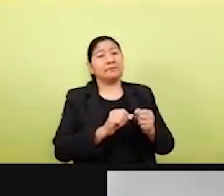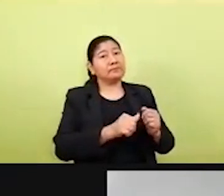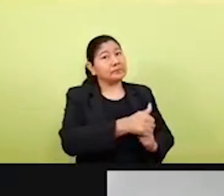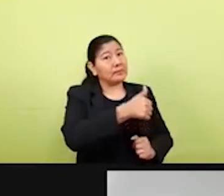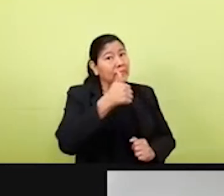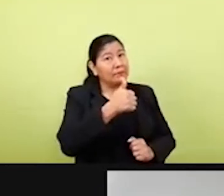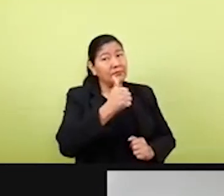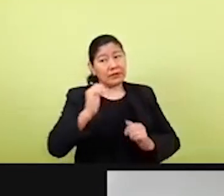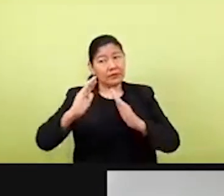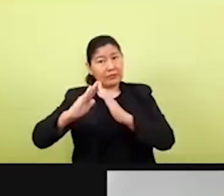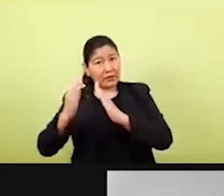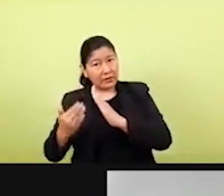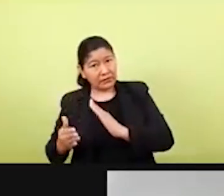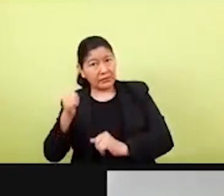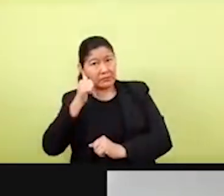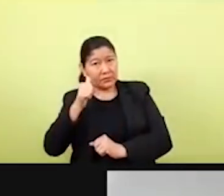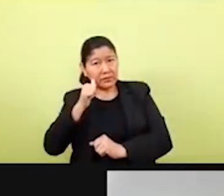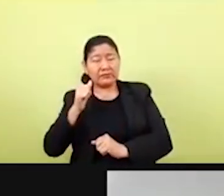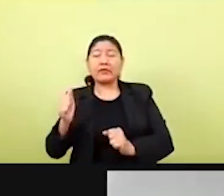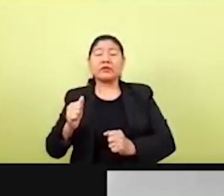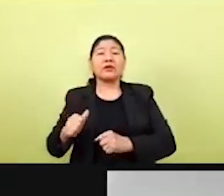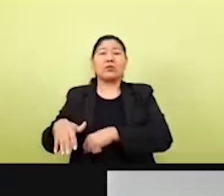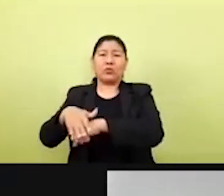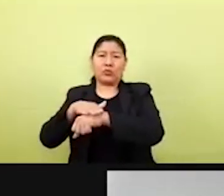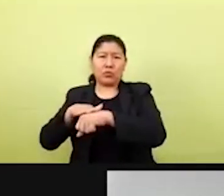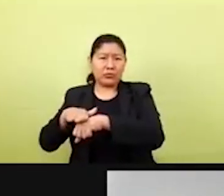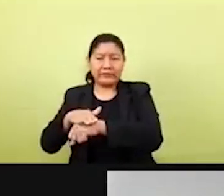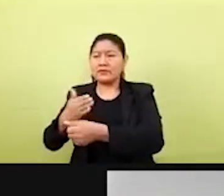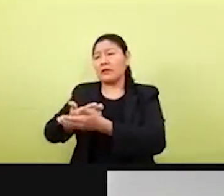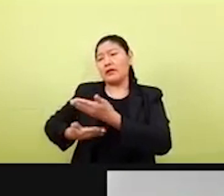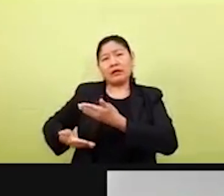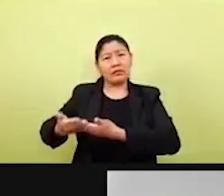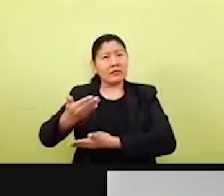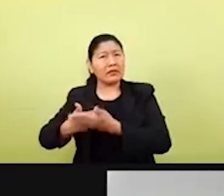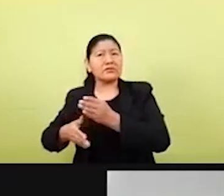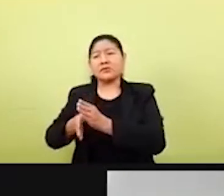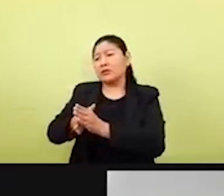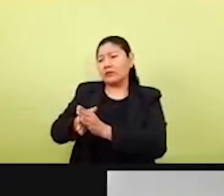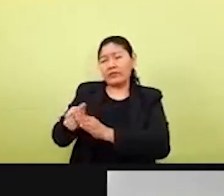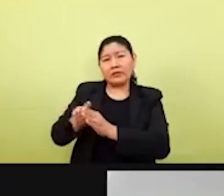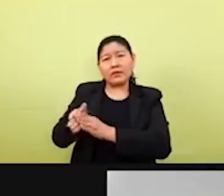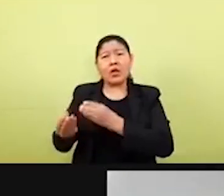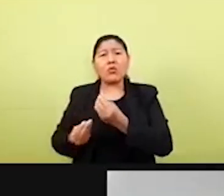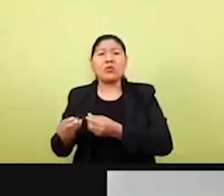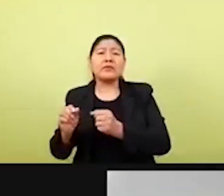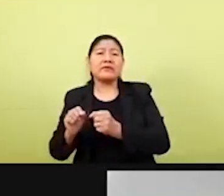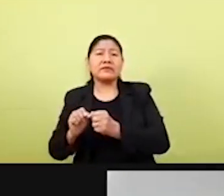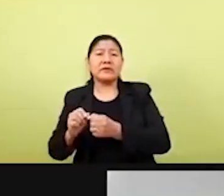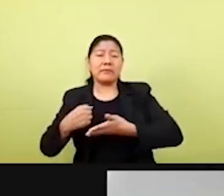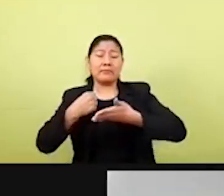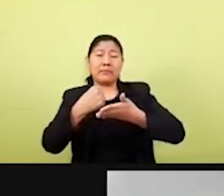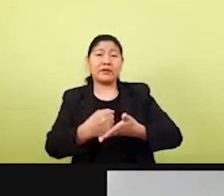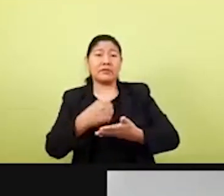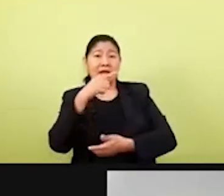não julgamento, e acho que depois é fazer a orientação sobre os serviços que existem. Nem